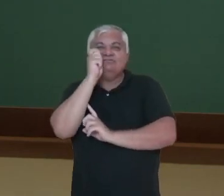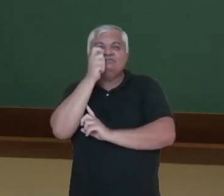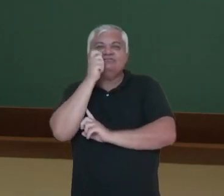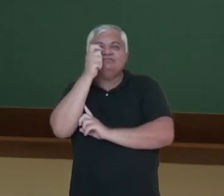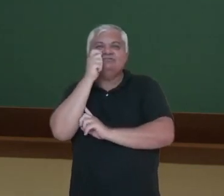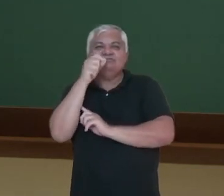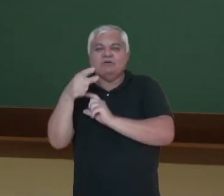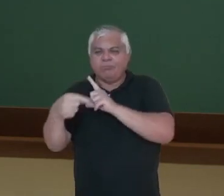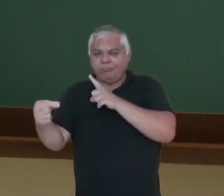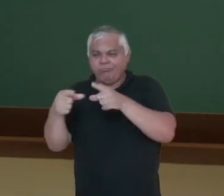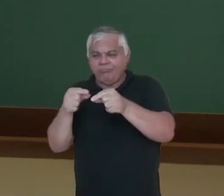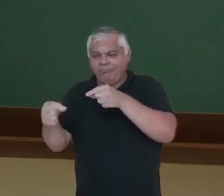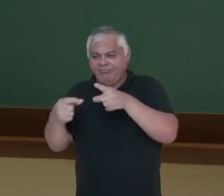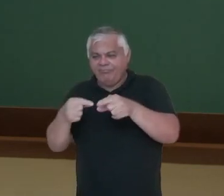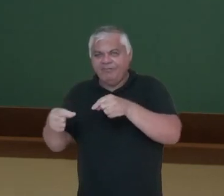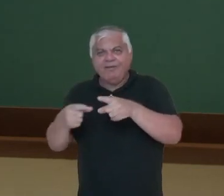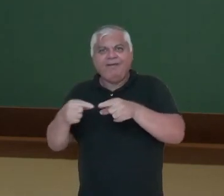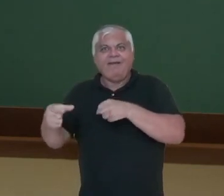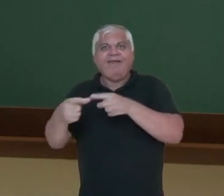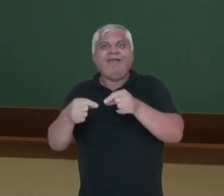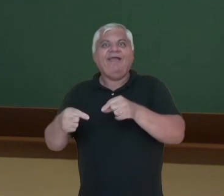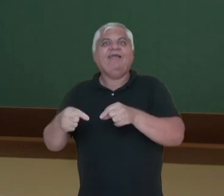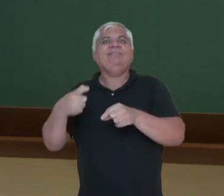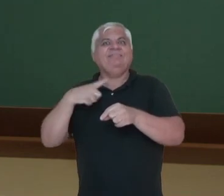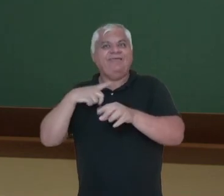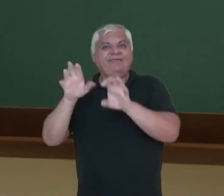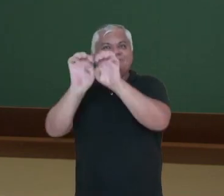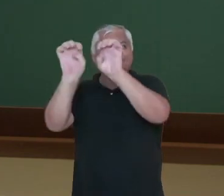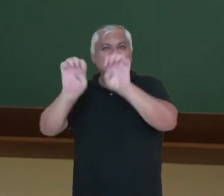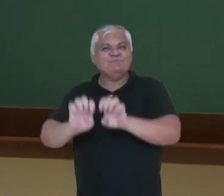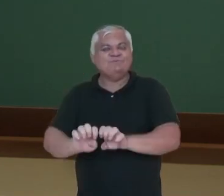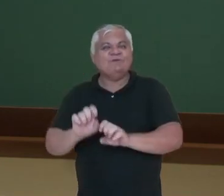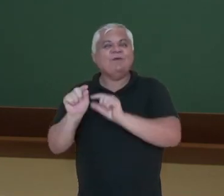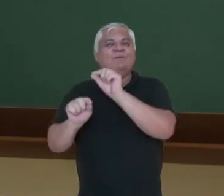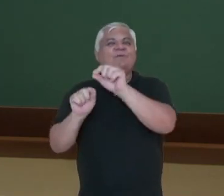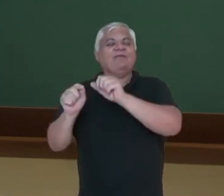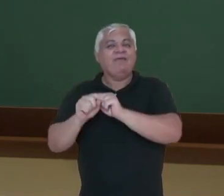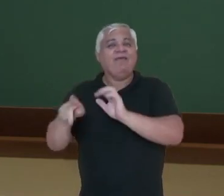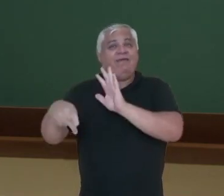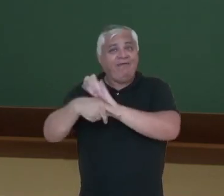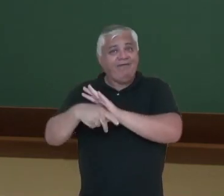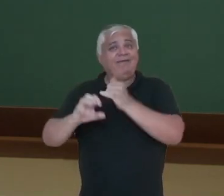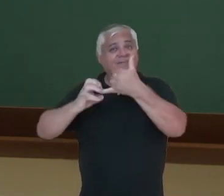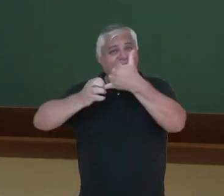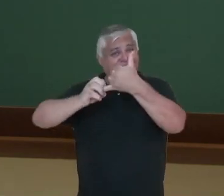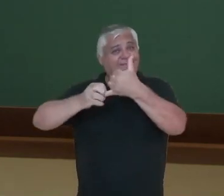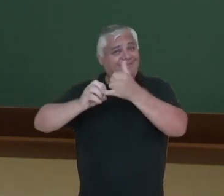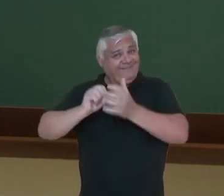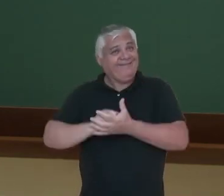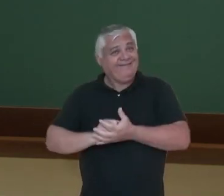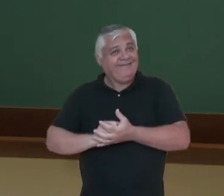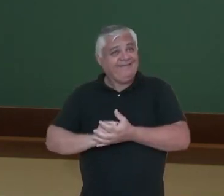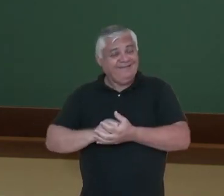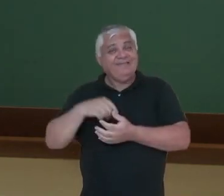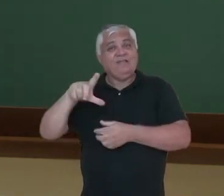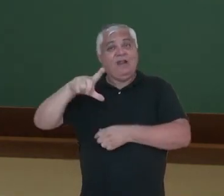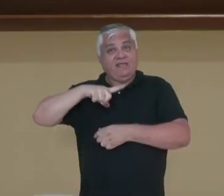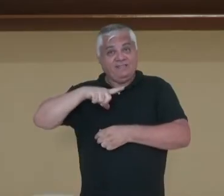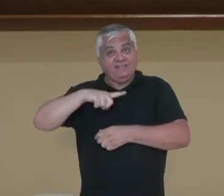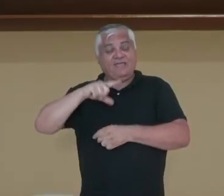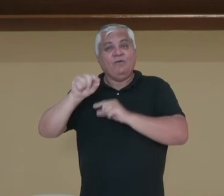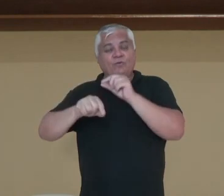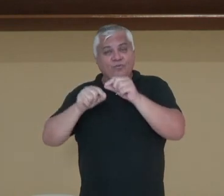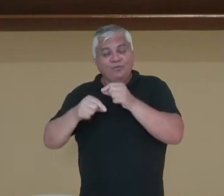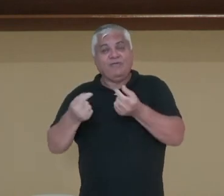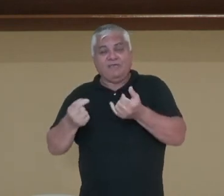reprodução. E vai produzir uma estrutura, né? Que estrutura é essa? É a semente, né? A semente, então, elas apresentam esse tubo polínico